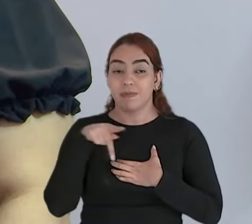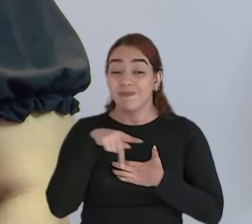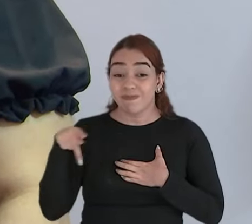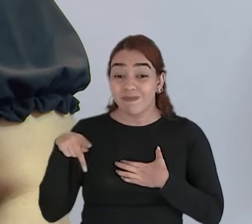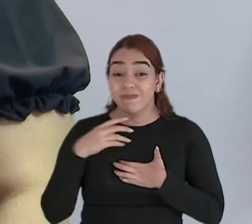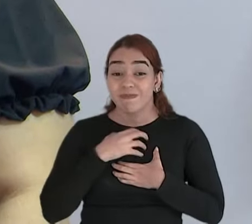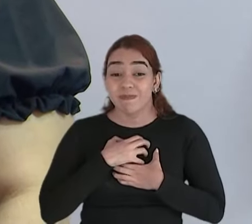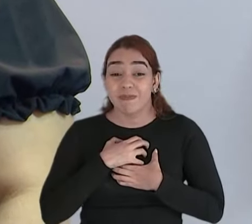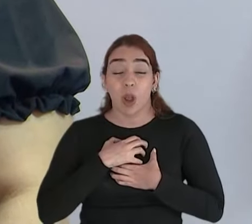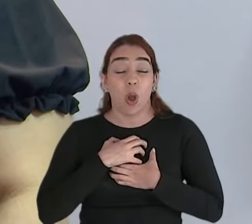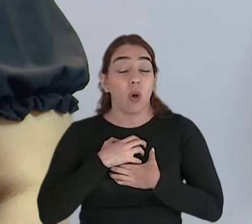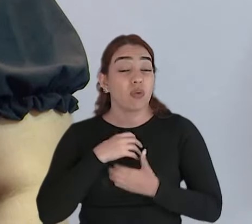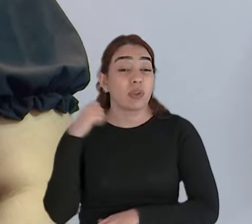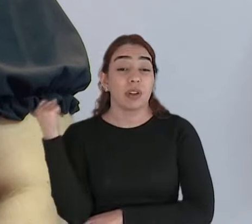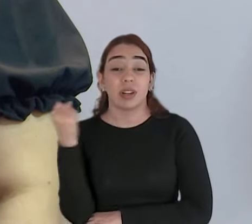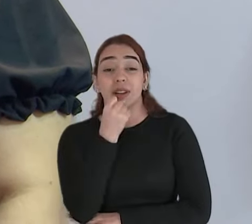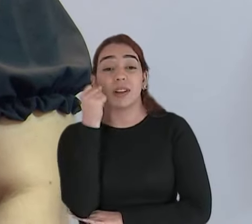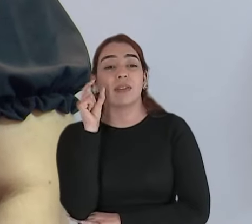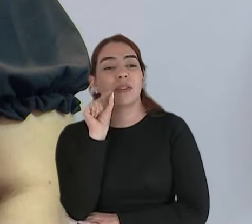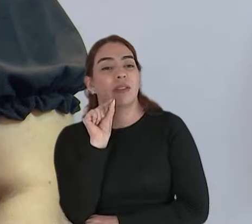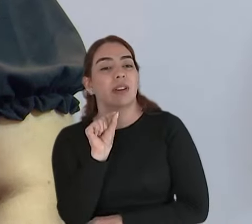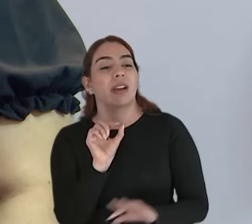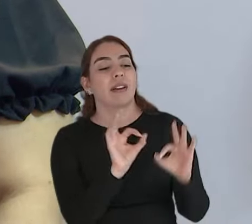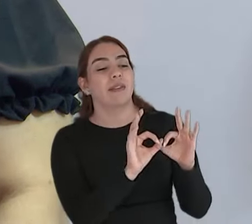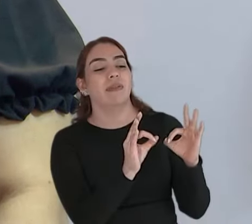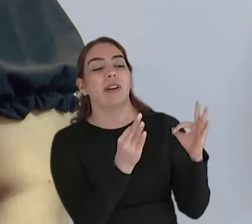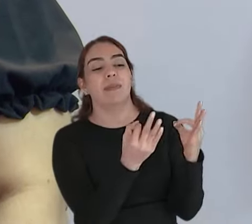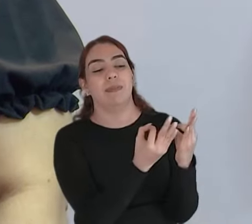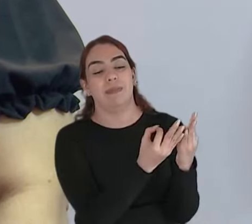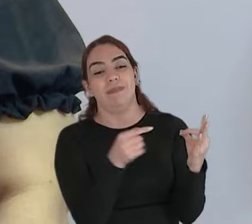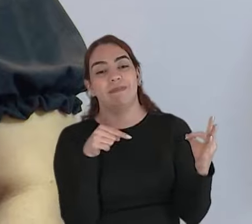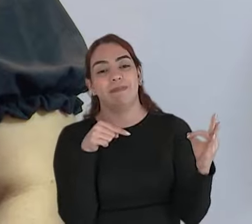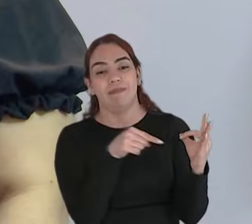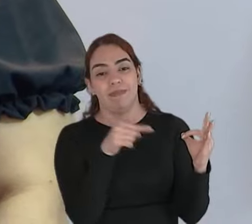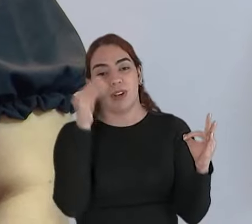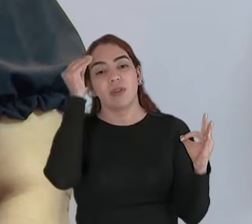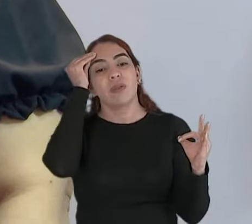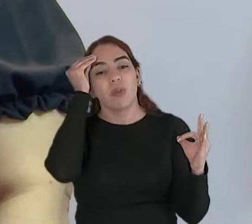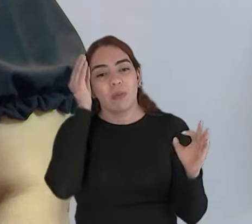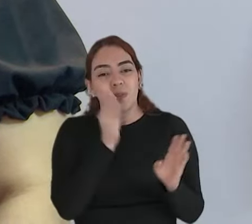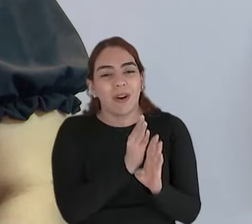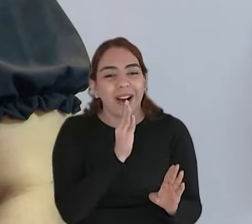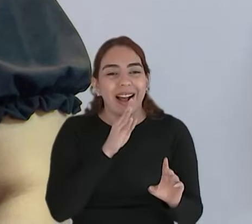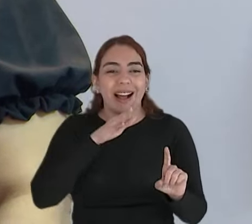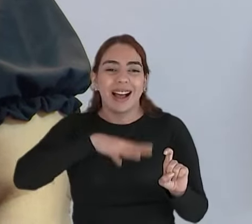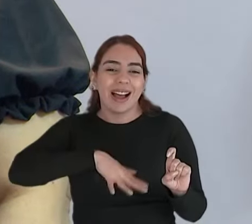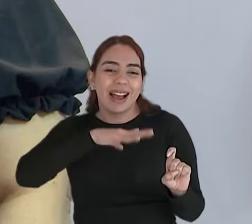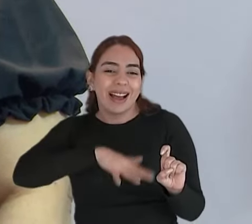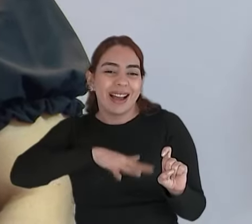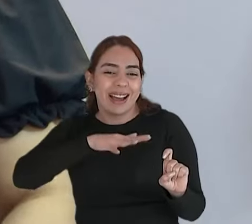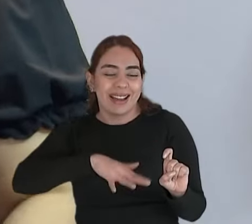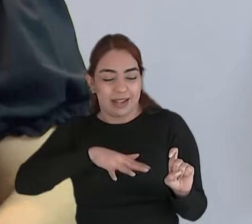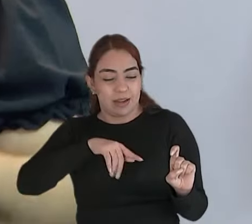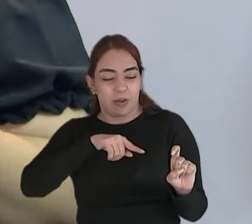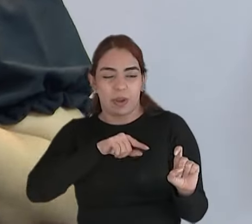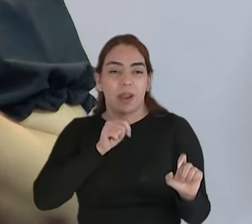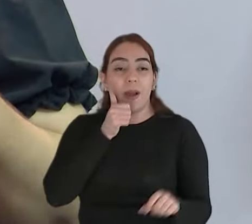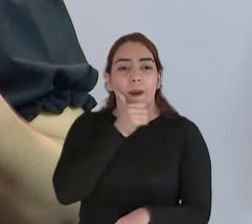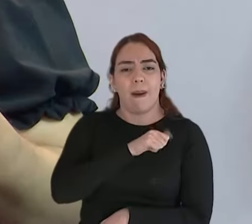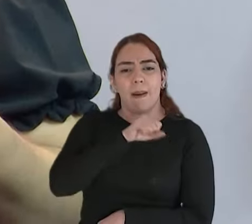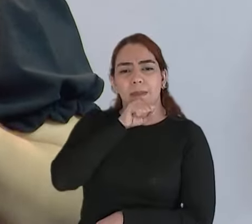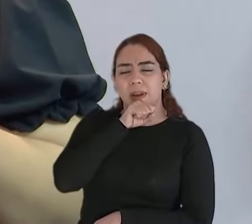família. Porque a gente tem o mito do anjo. E a gente tem a mãe, ela não aceita que o filho ele